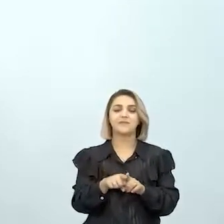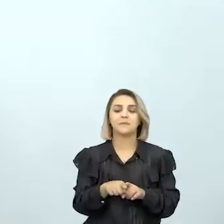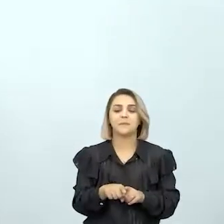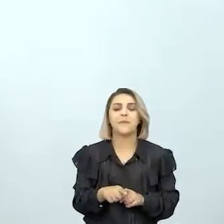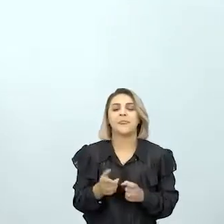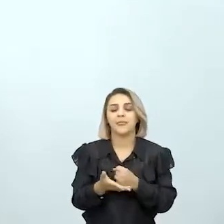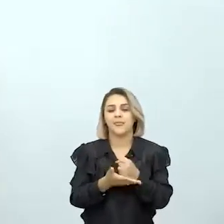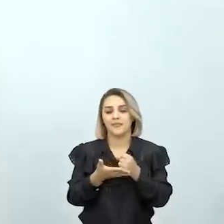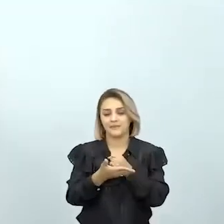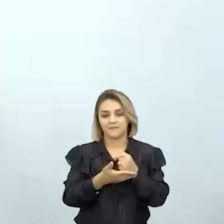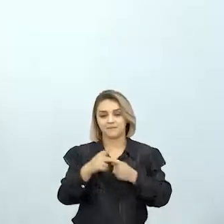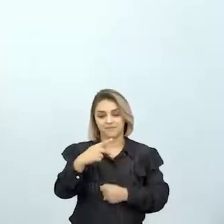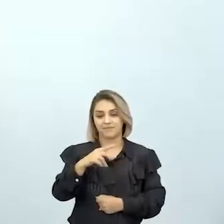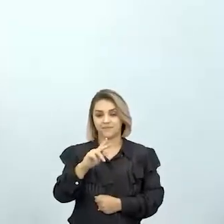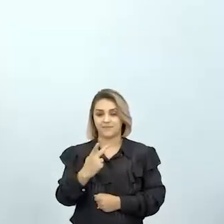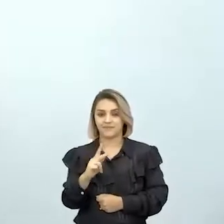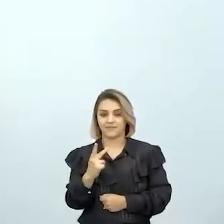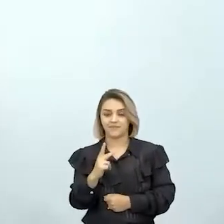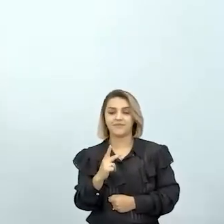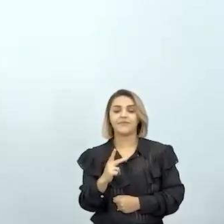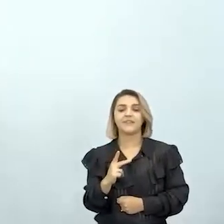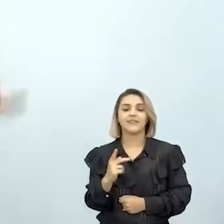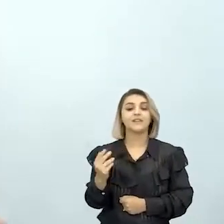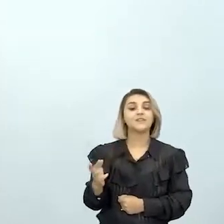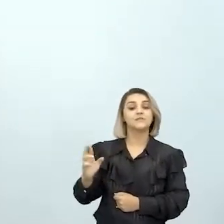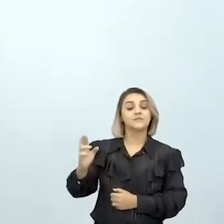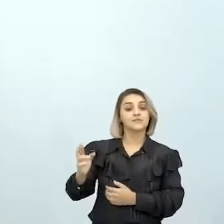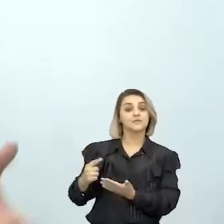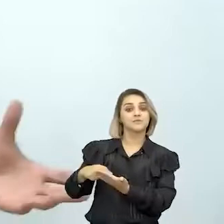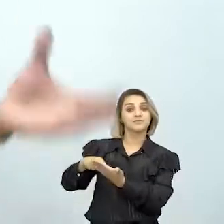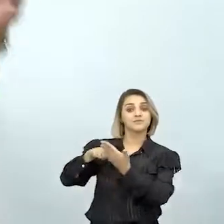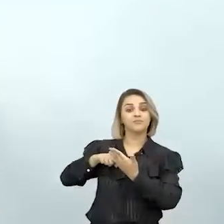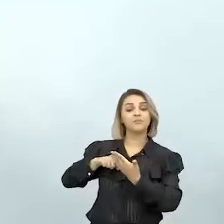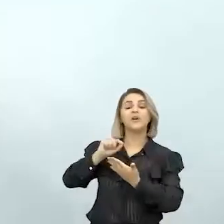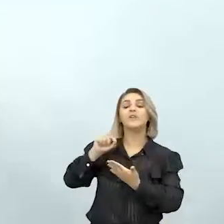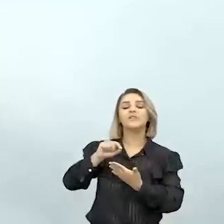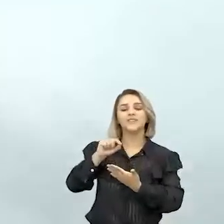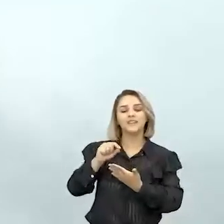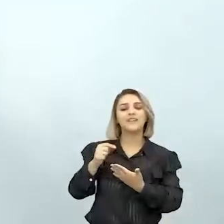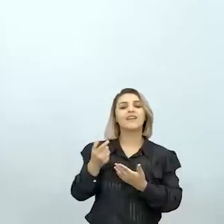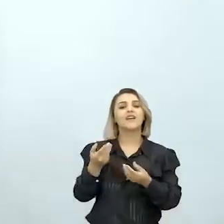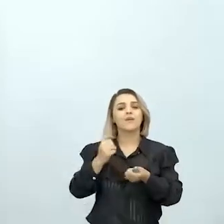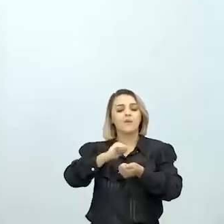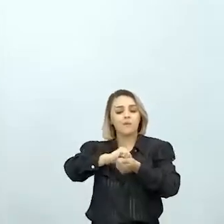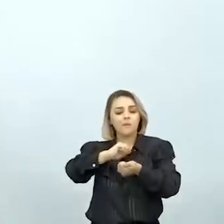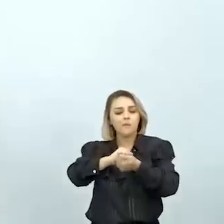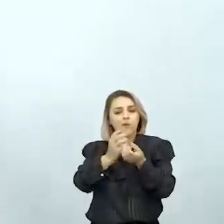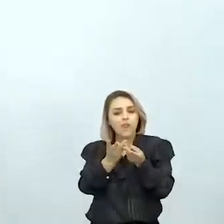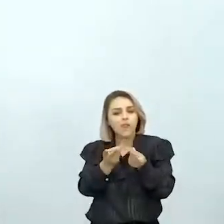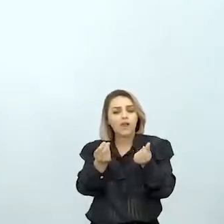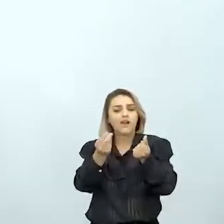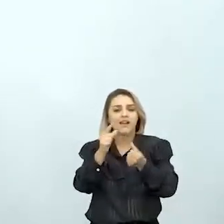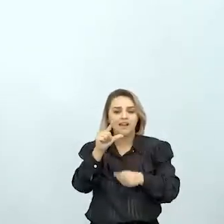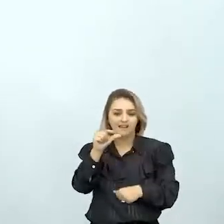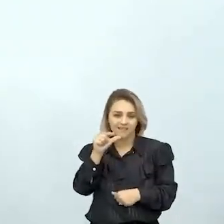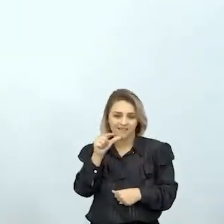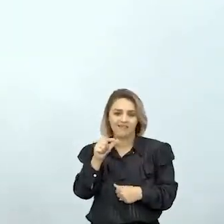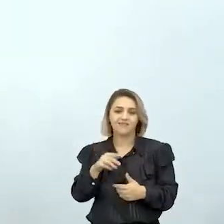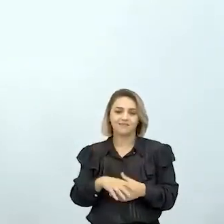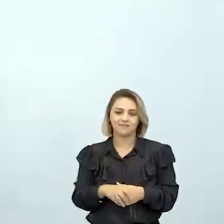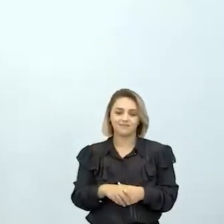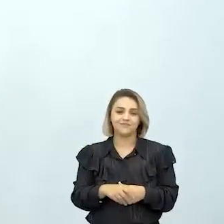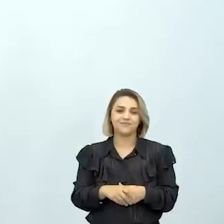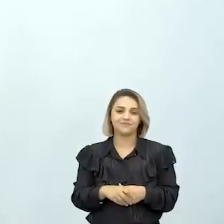básico, isso nos dá uma resposta importante sobre a qualidade da água, porque algo está dissolvido ali e que está